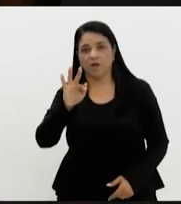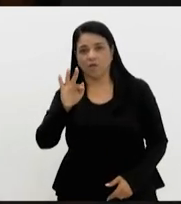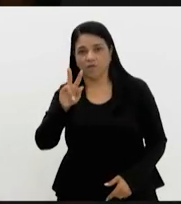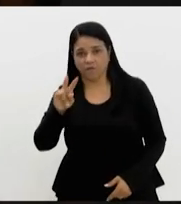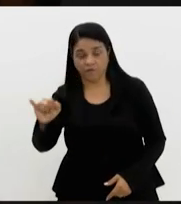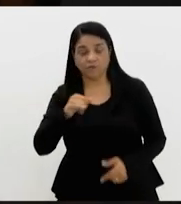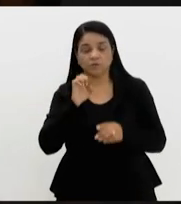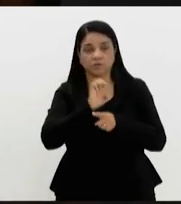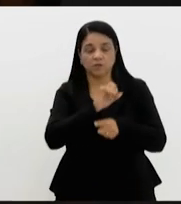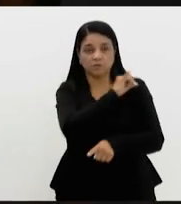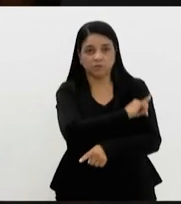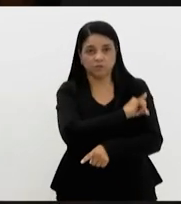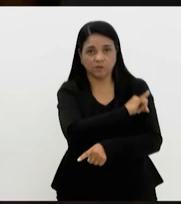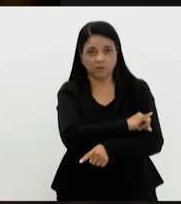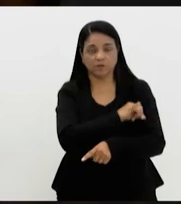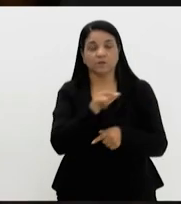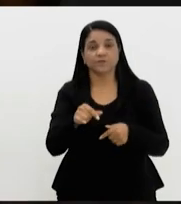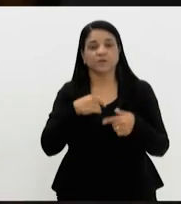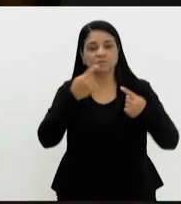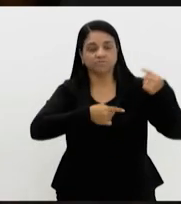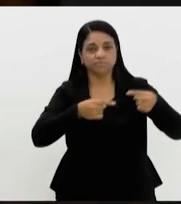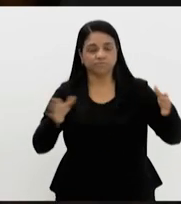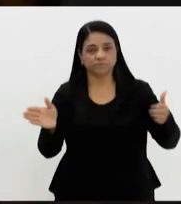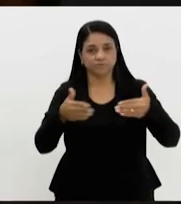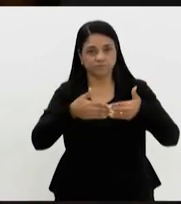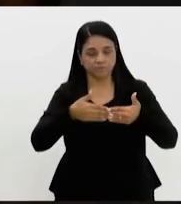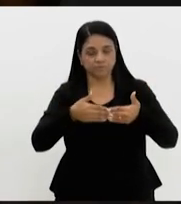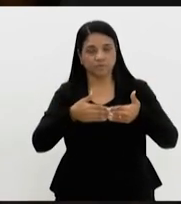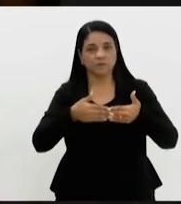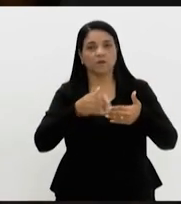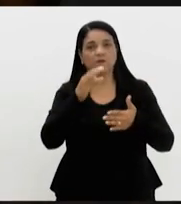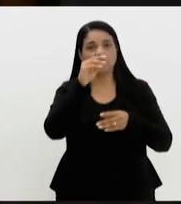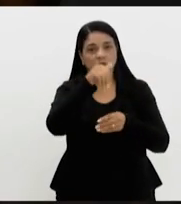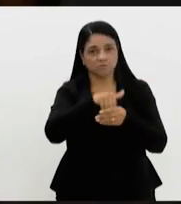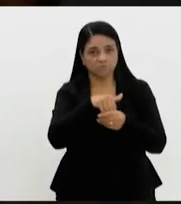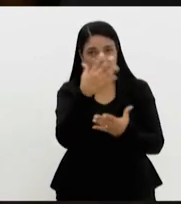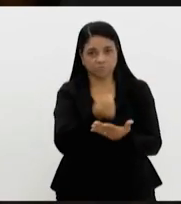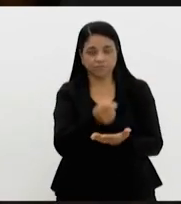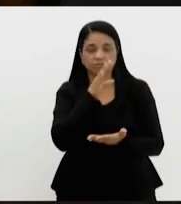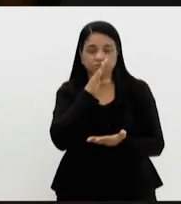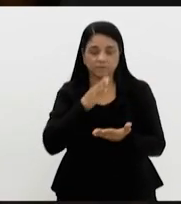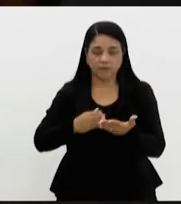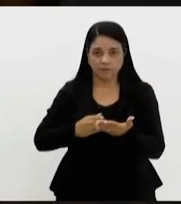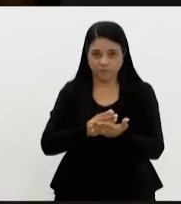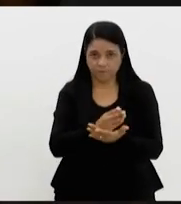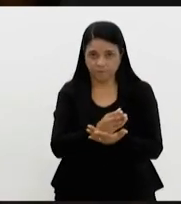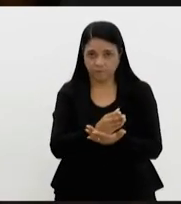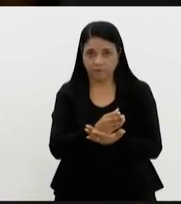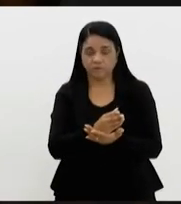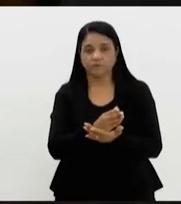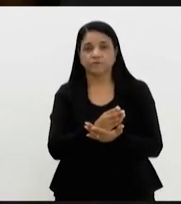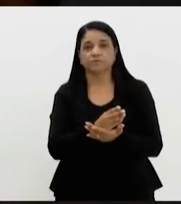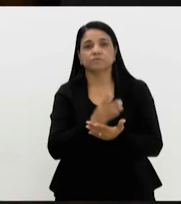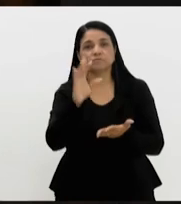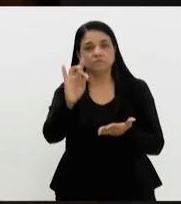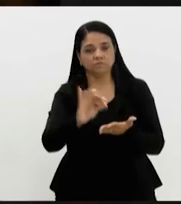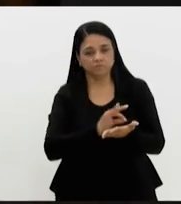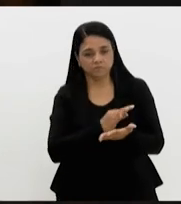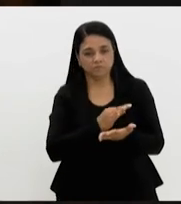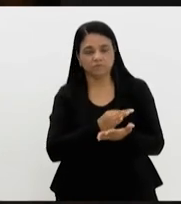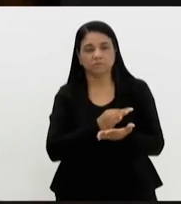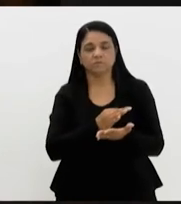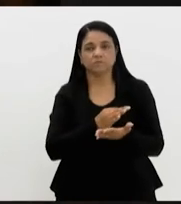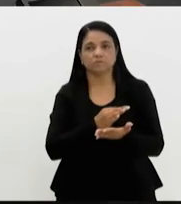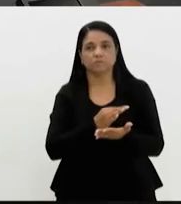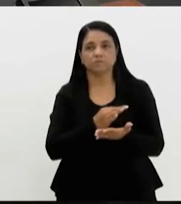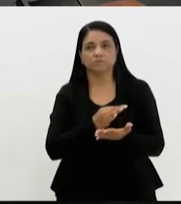Rio de Janeiro. Em discussão. Não havendo quem queira discutir, encerrada a discussão. Em votação. Os senhores que aprovam, mandam como estão. Aprovado, vai autógrafo. Deputado